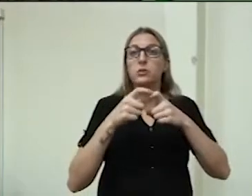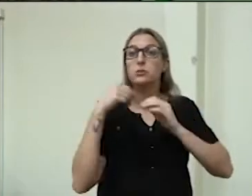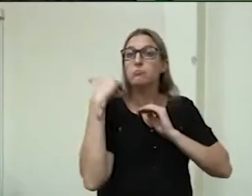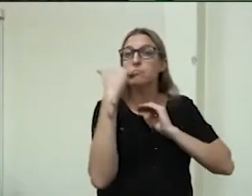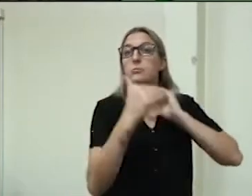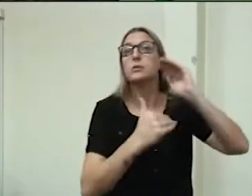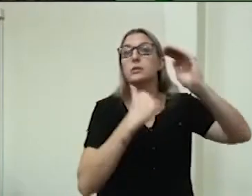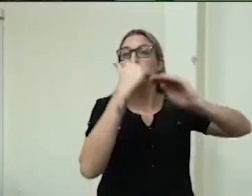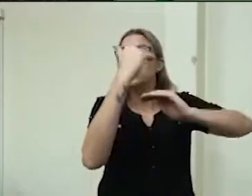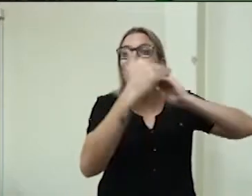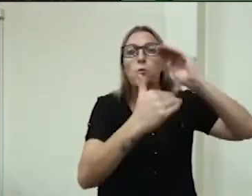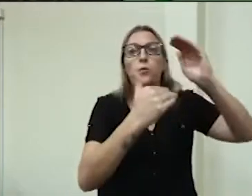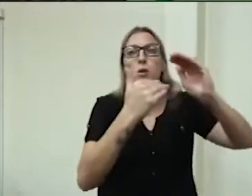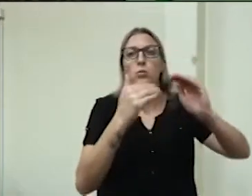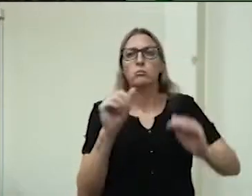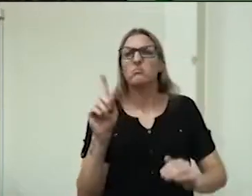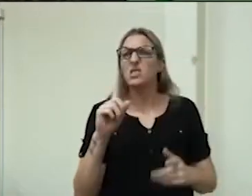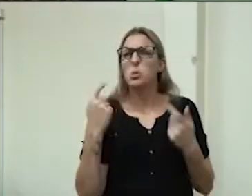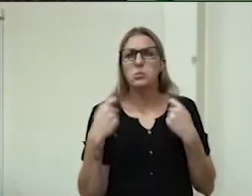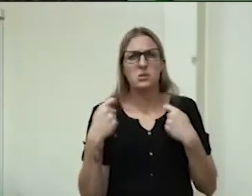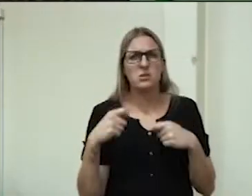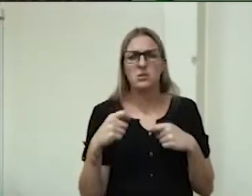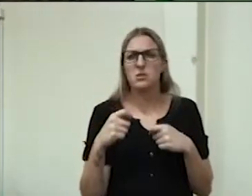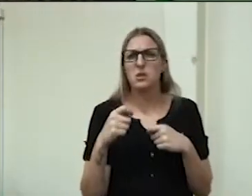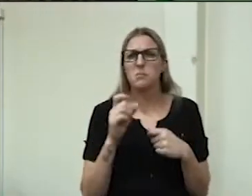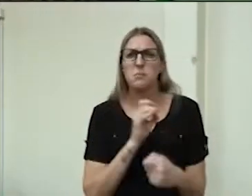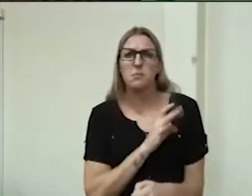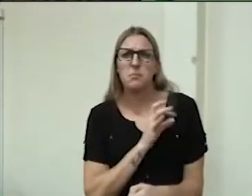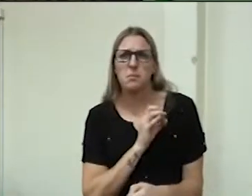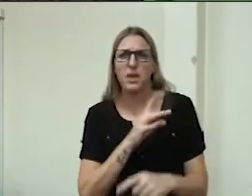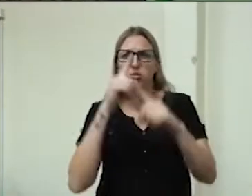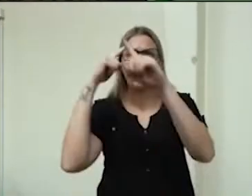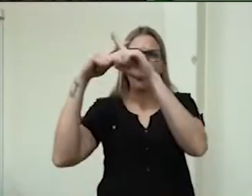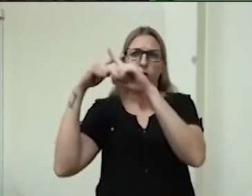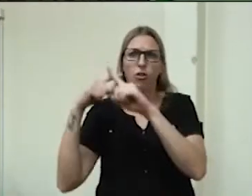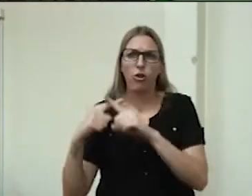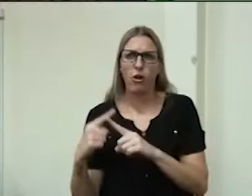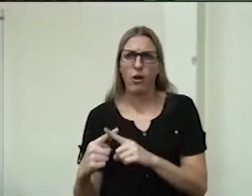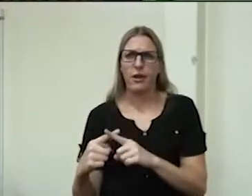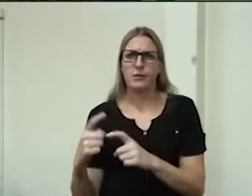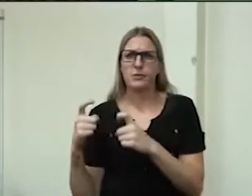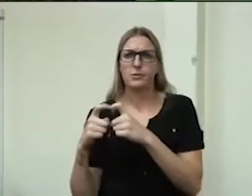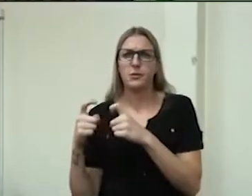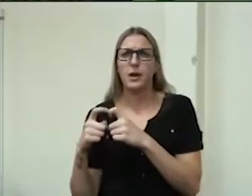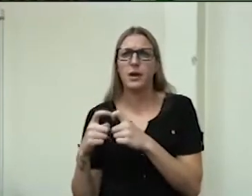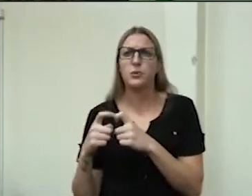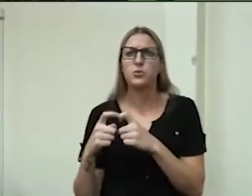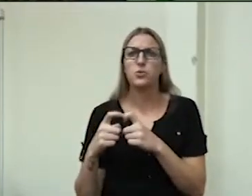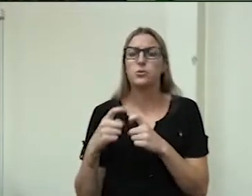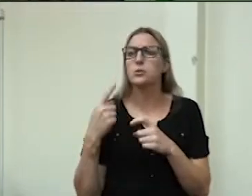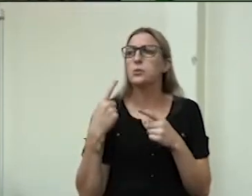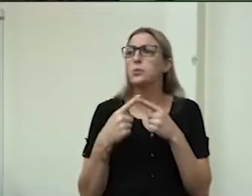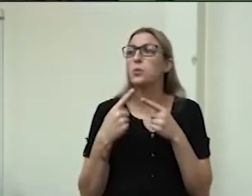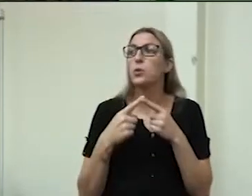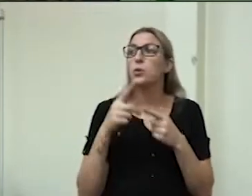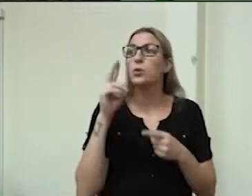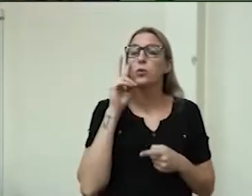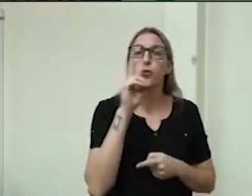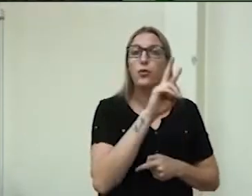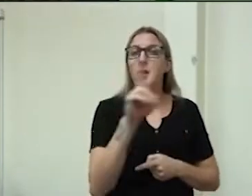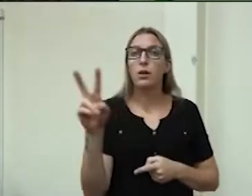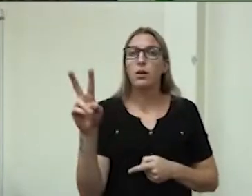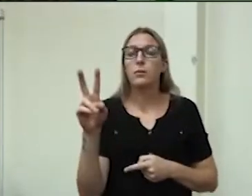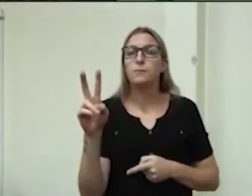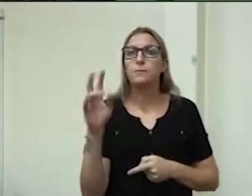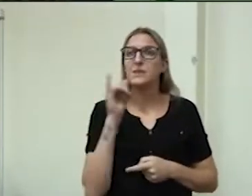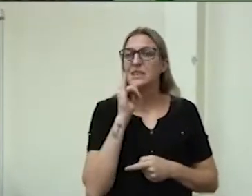de concorrência dos médicos, pelo contrário, vocês notam que há centros clínicos, um exemplo é Passo Fundo,